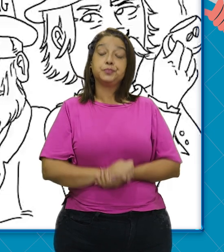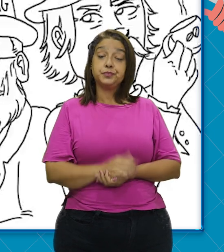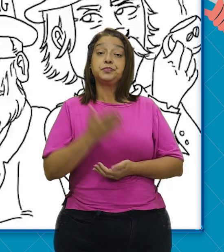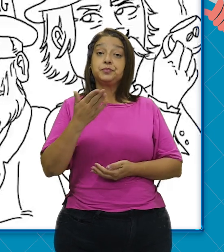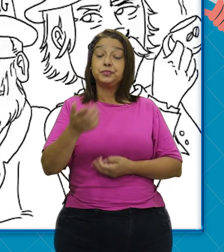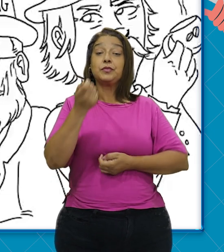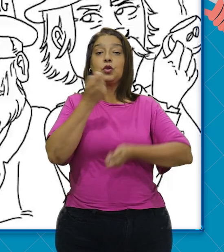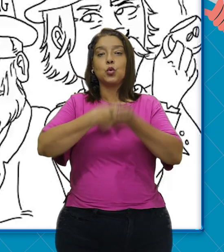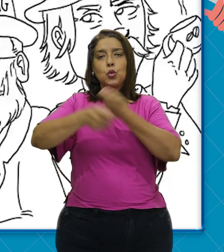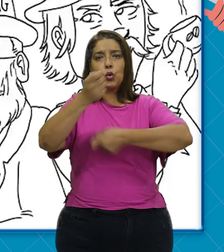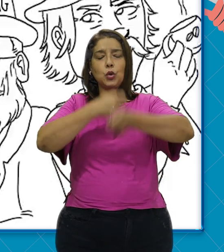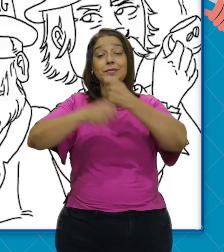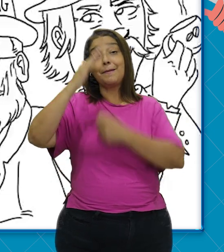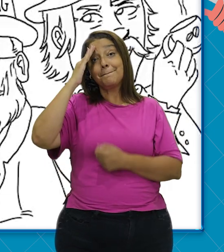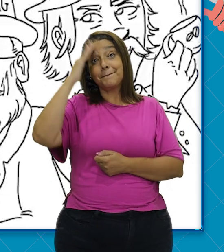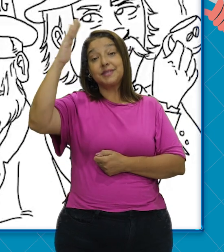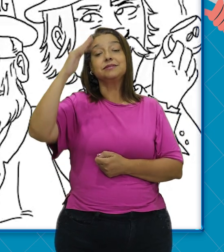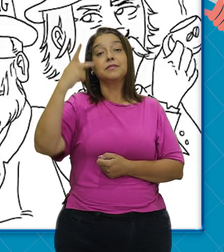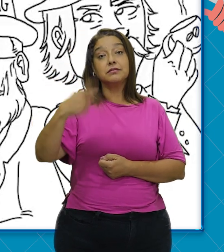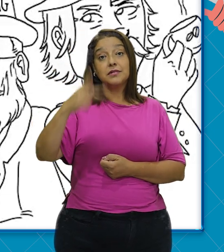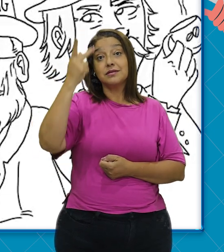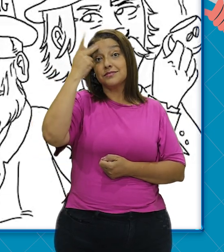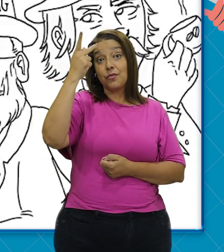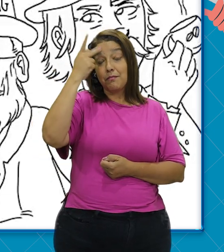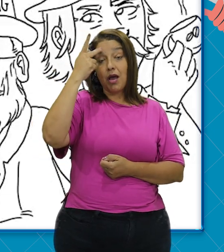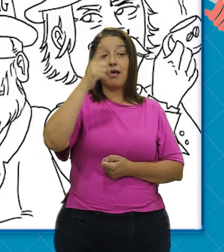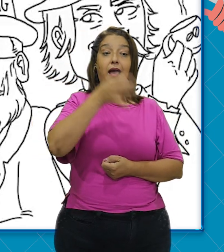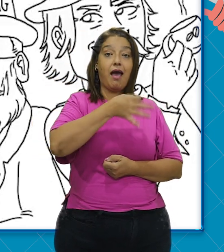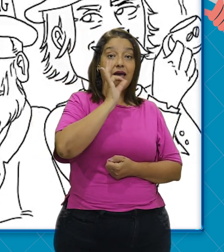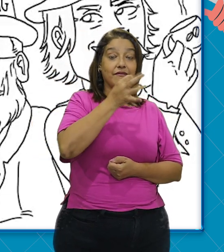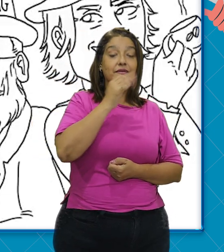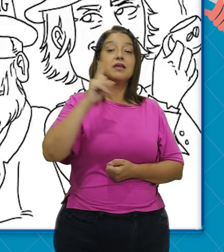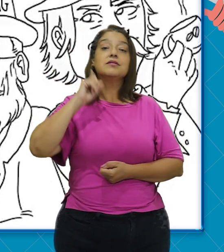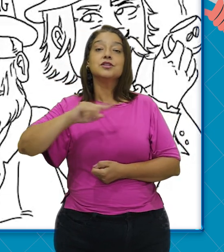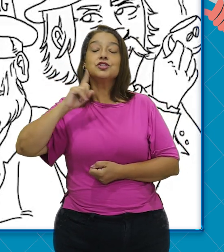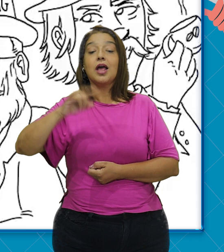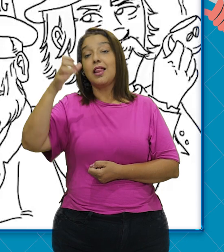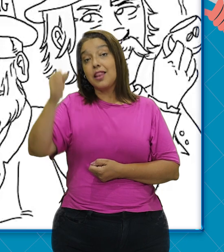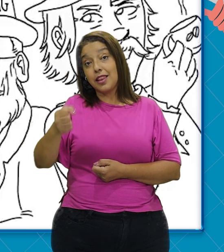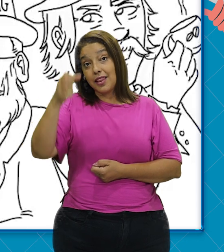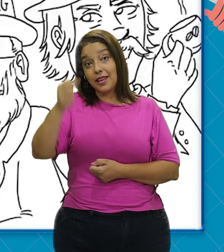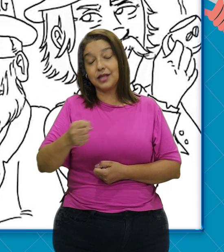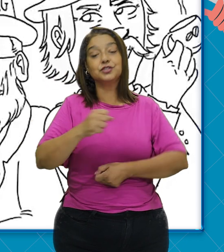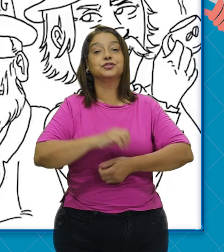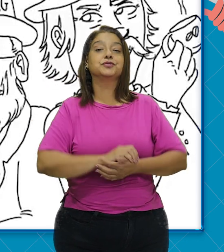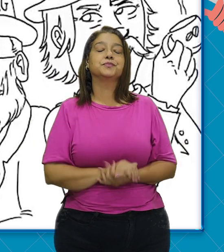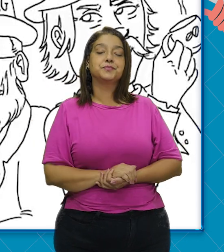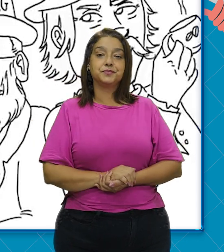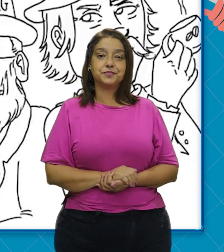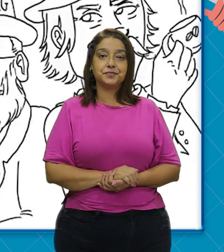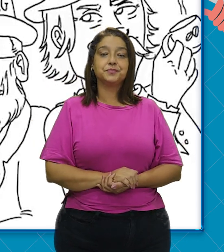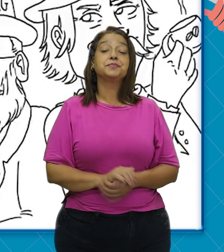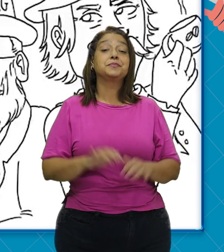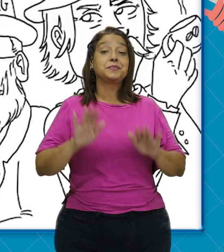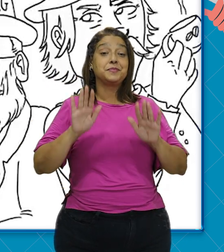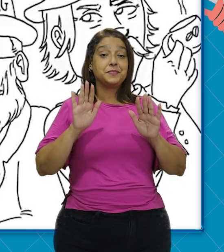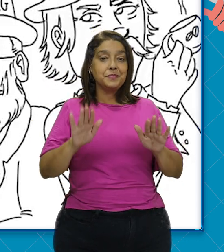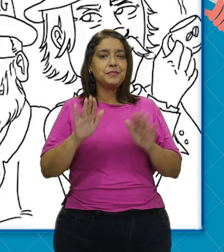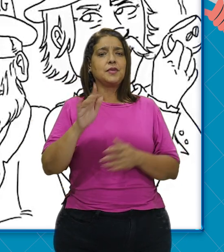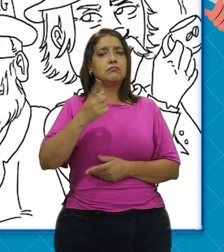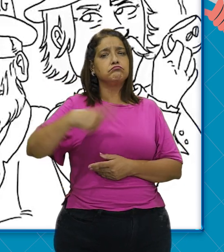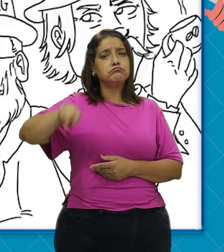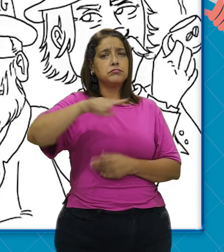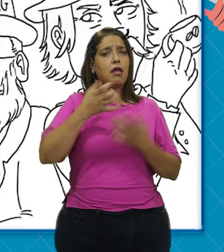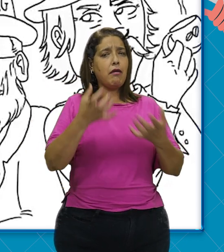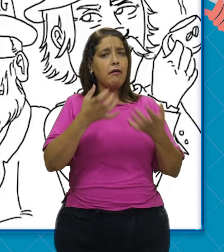dos estados. São Paulo era o maior produtor de café e Minas Gerais de leite. Mas, para se manterem no poder